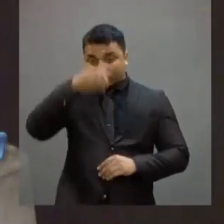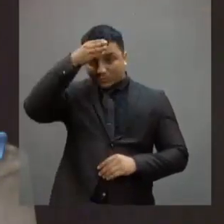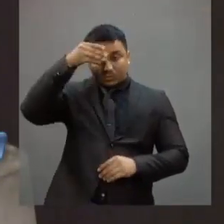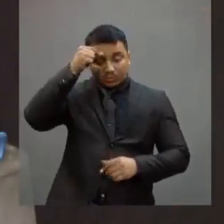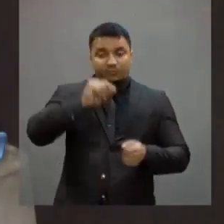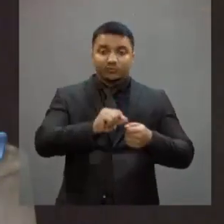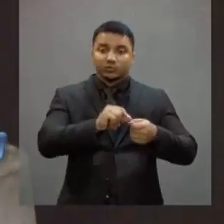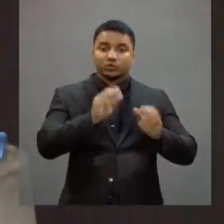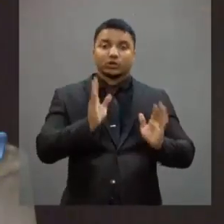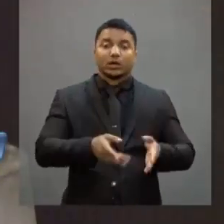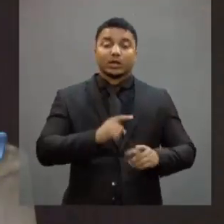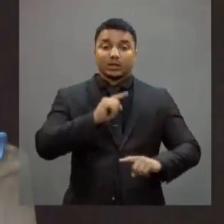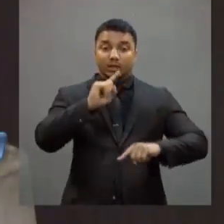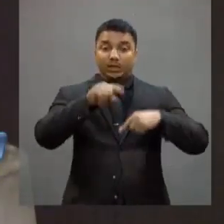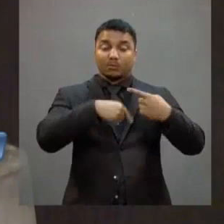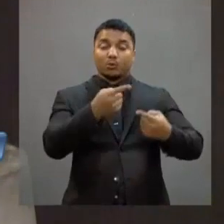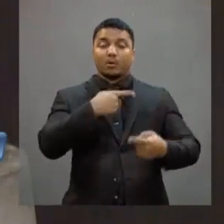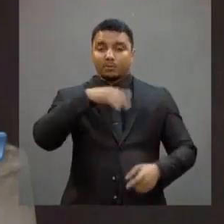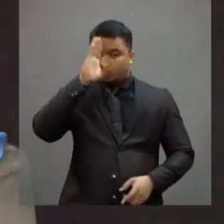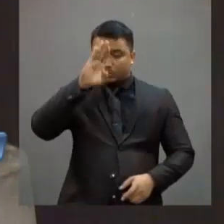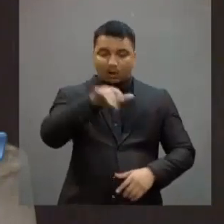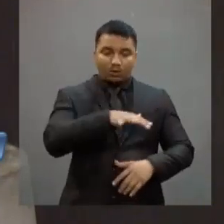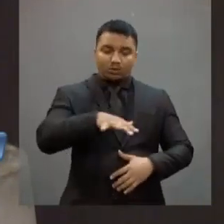Depois, a majoração de 2018.